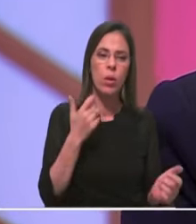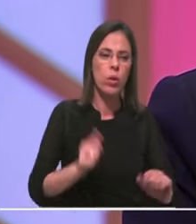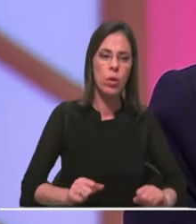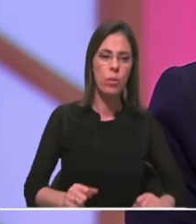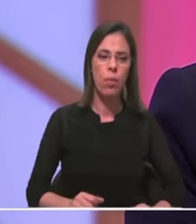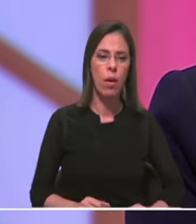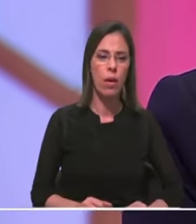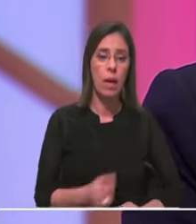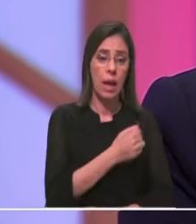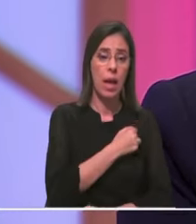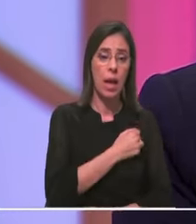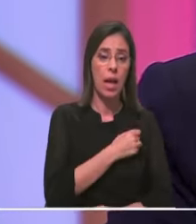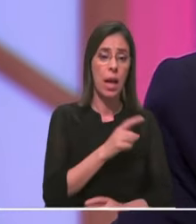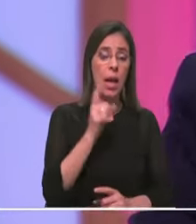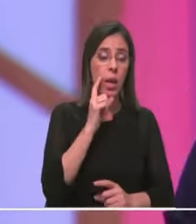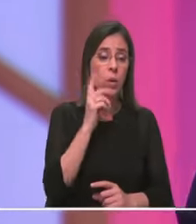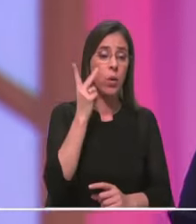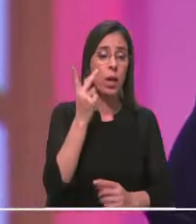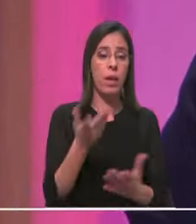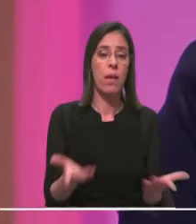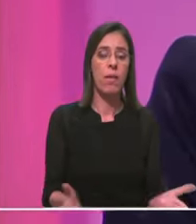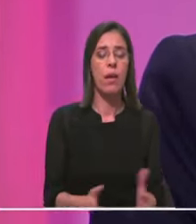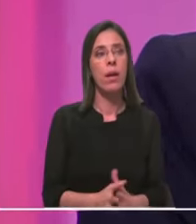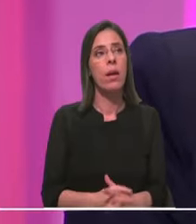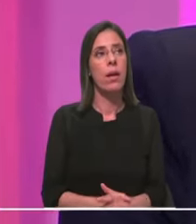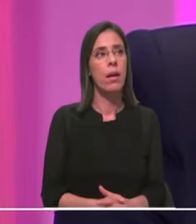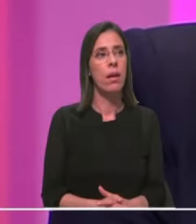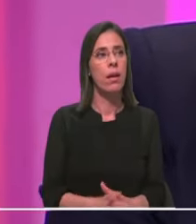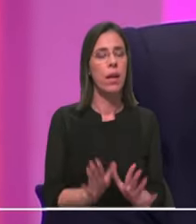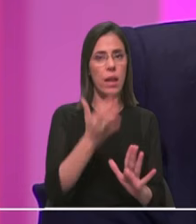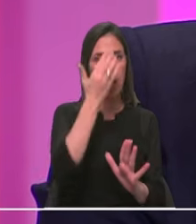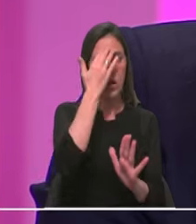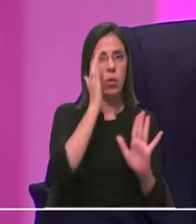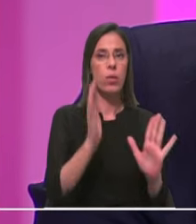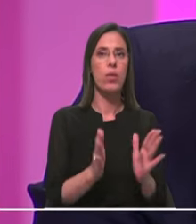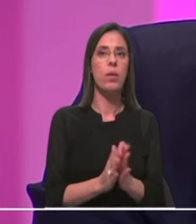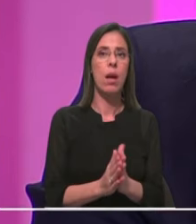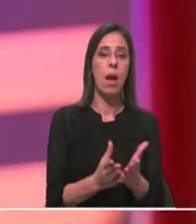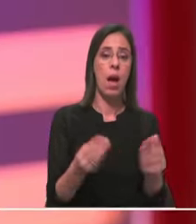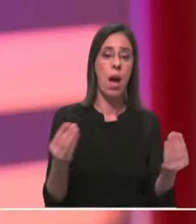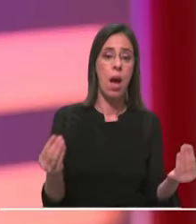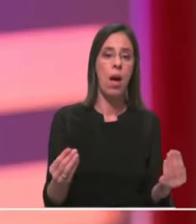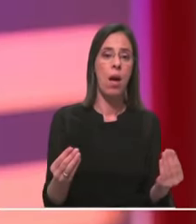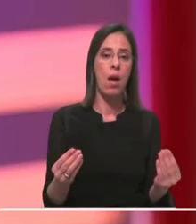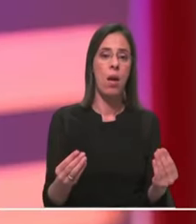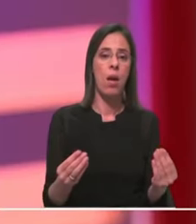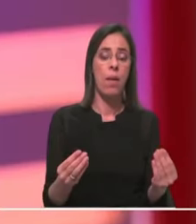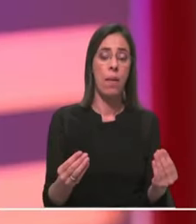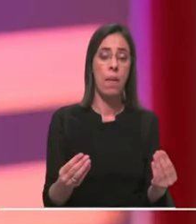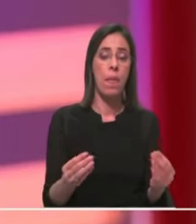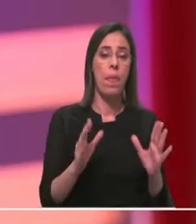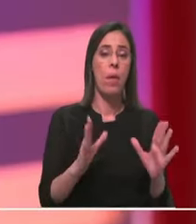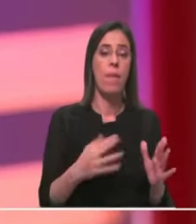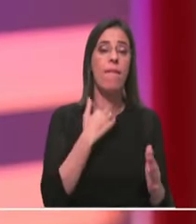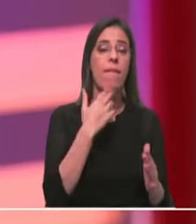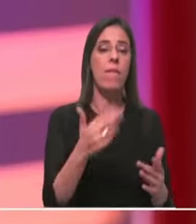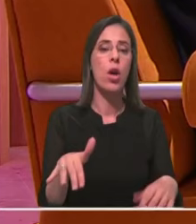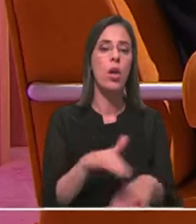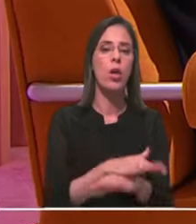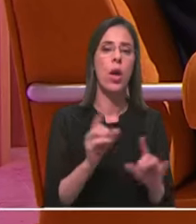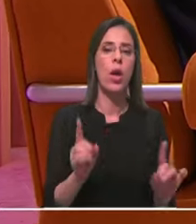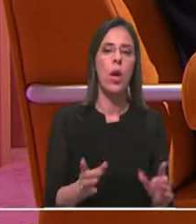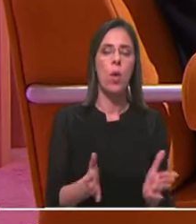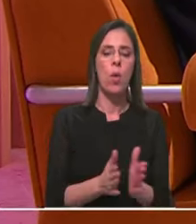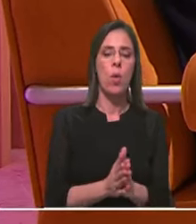podem ter casa é maior segurança da vida Mariana mas também terá consciência que muito daquilo que que que deve ser a voz na rua é